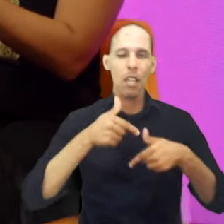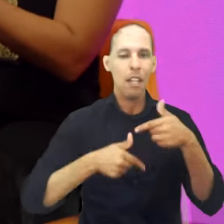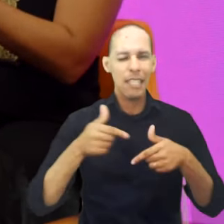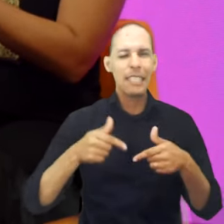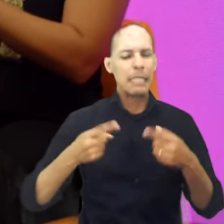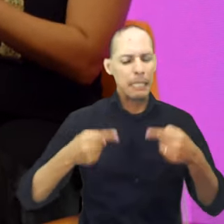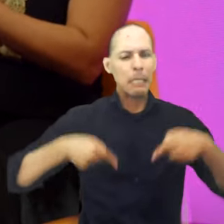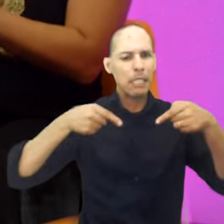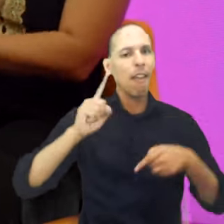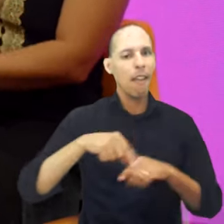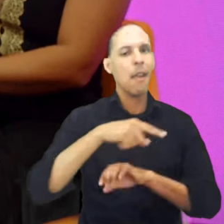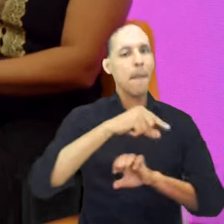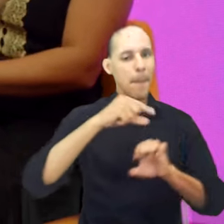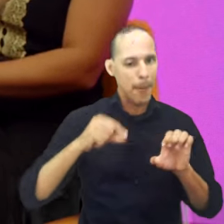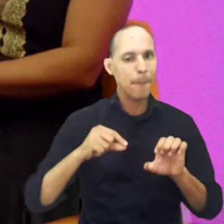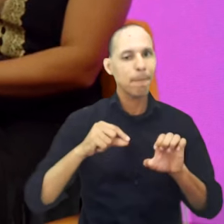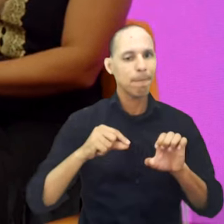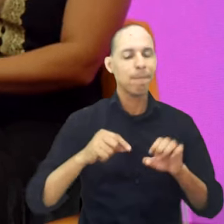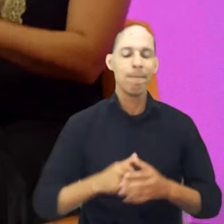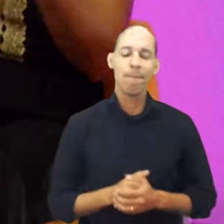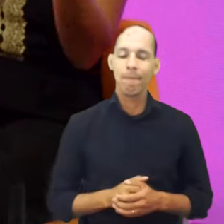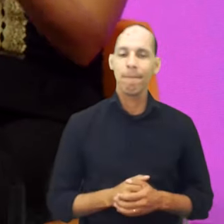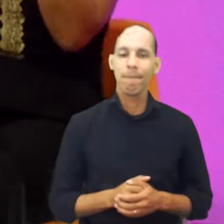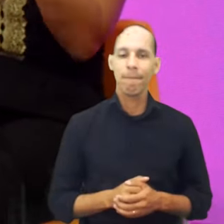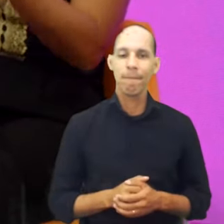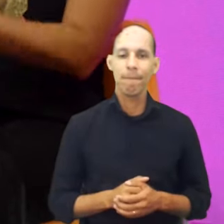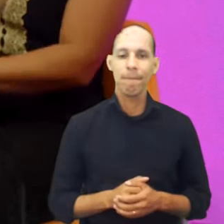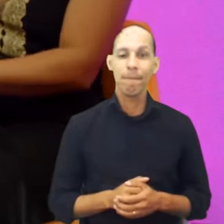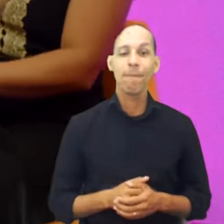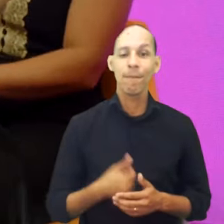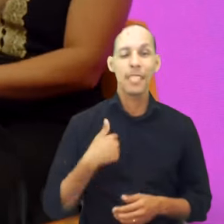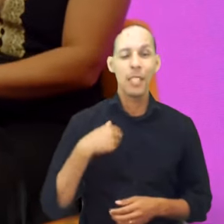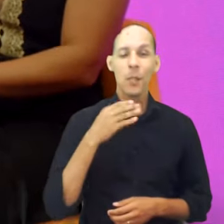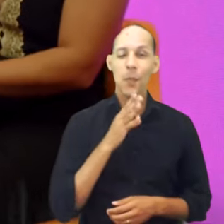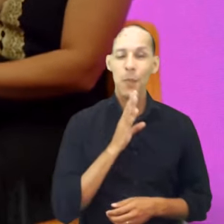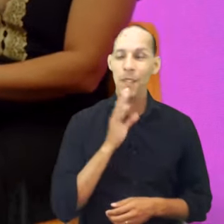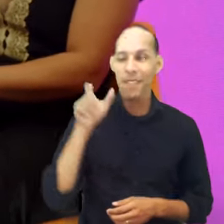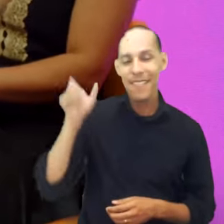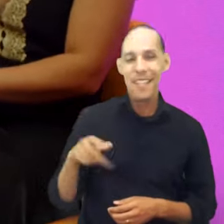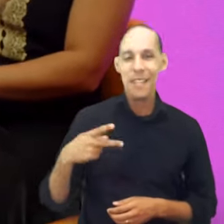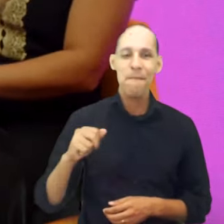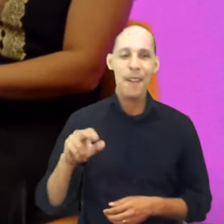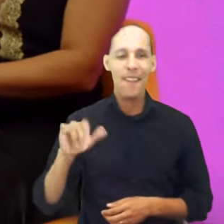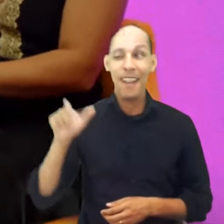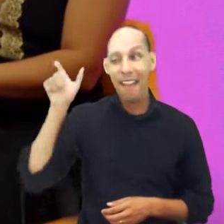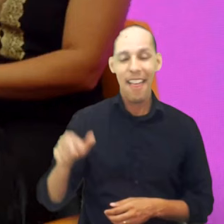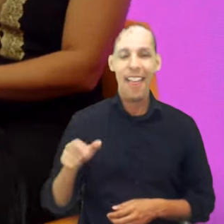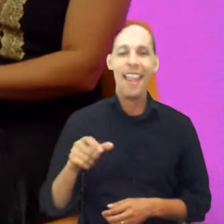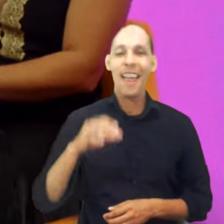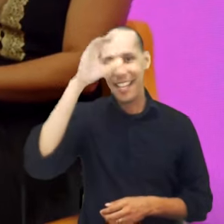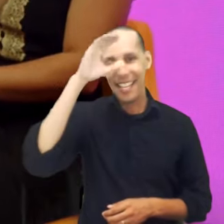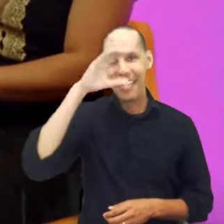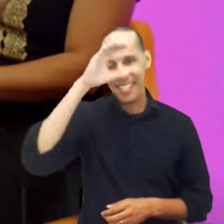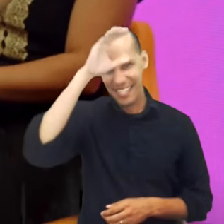tão desafiadora que é o empreendedorismo, né? Ainda mais para nós, para dar conta de tudo. Não, eu conheço a Paula há muitos anos, ela é cliente do Sebrae há muitos